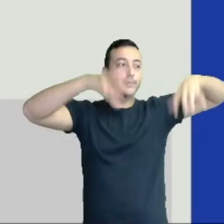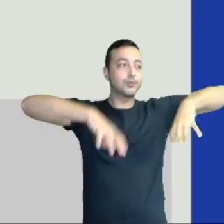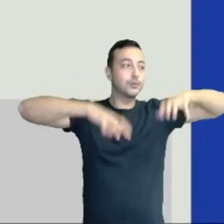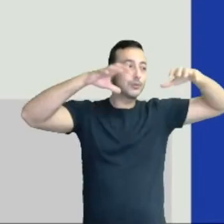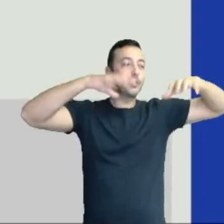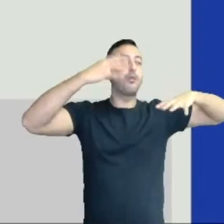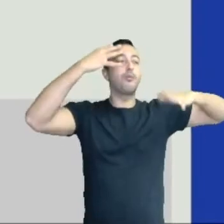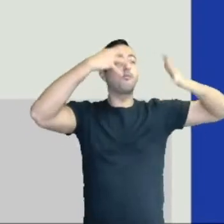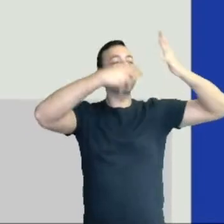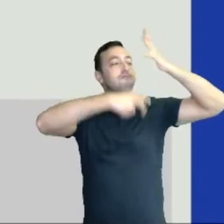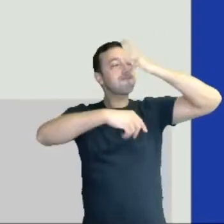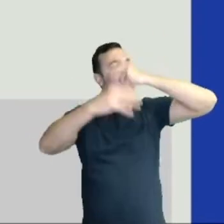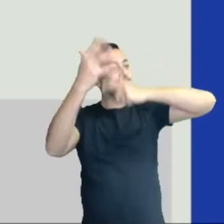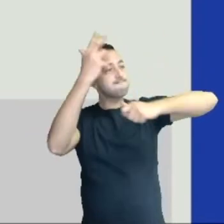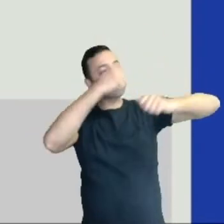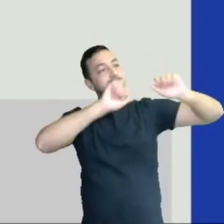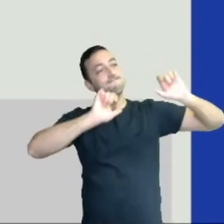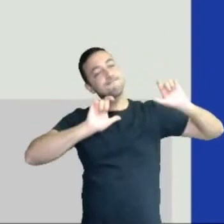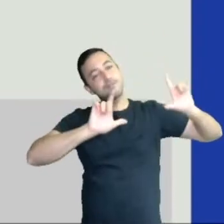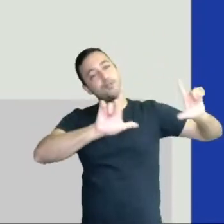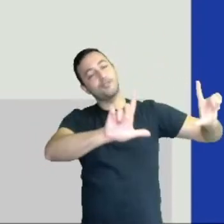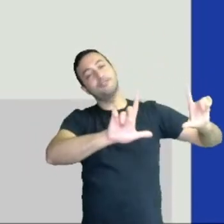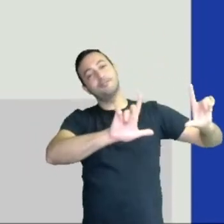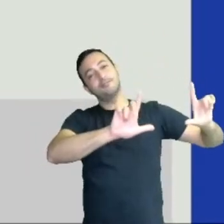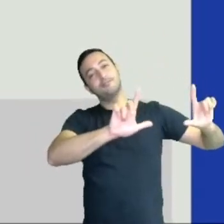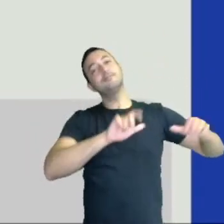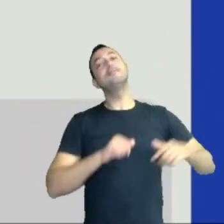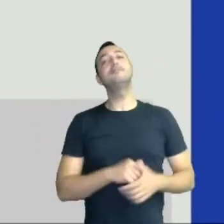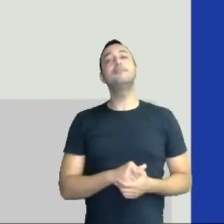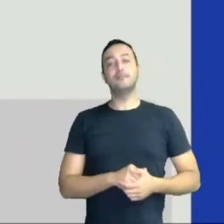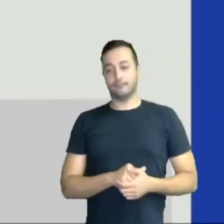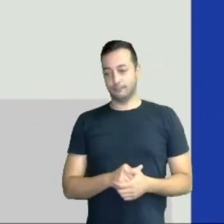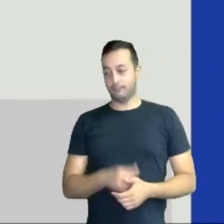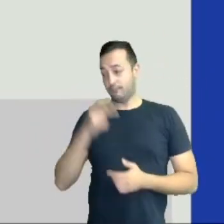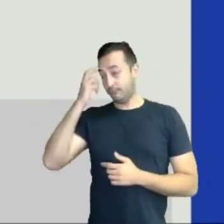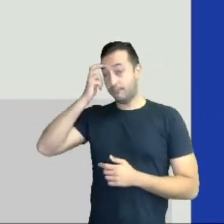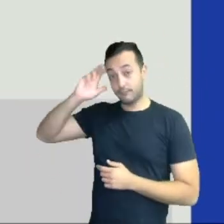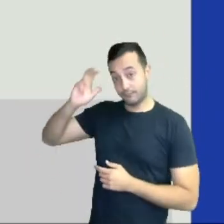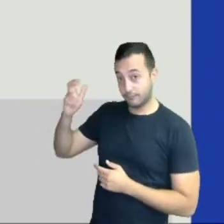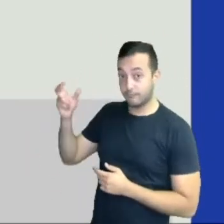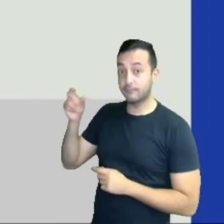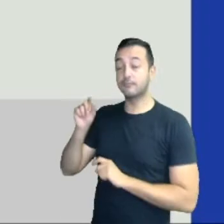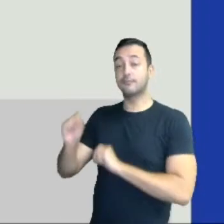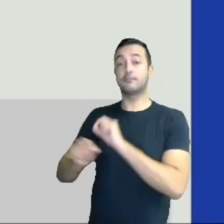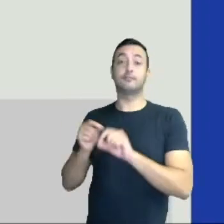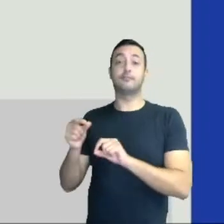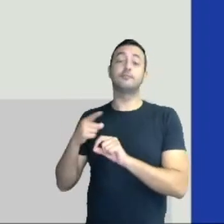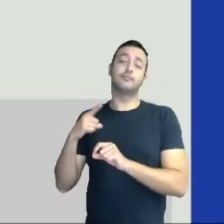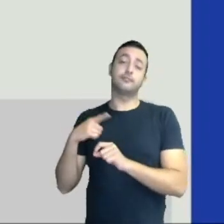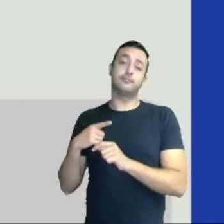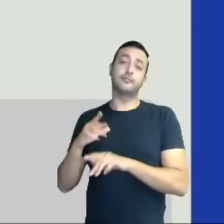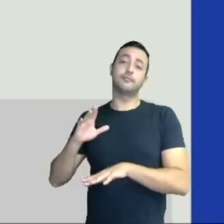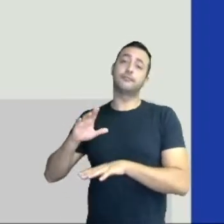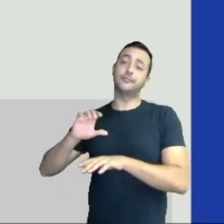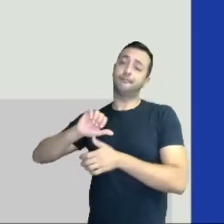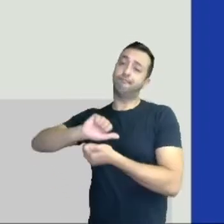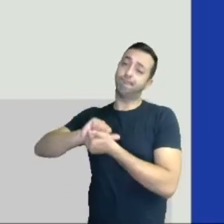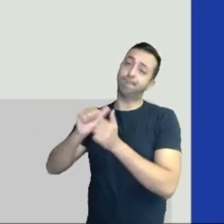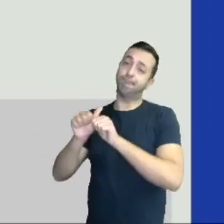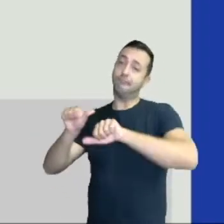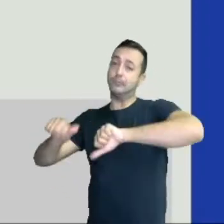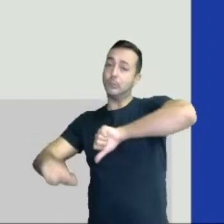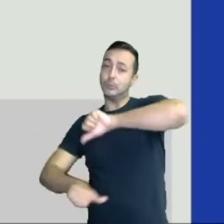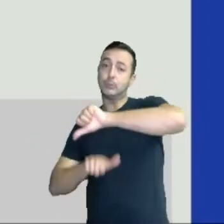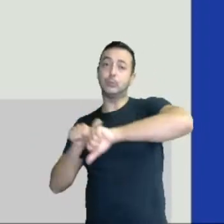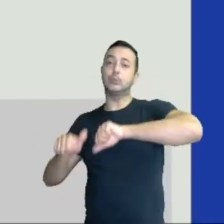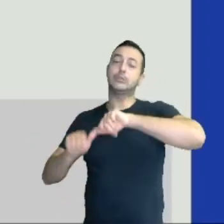quando embeleza aquela paisagem, certo? E cultural, geralmente tem a modificação